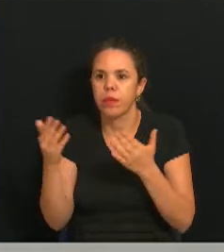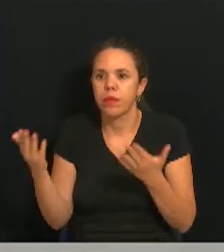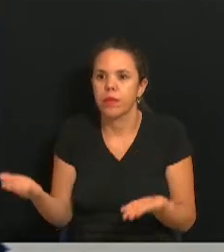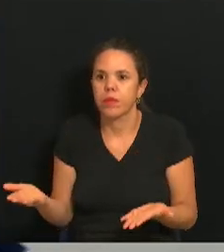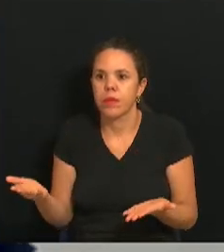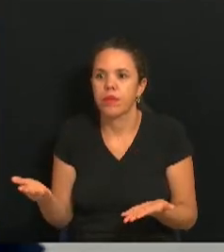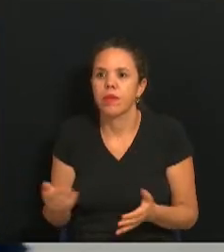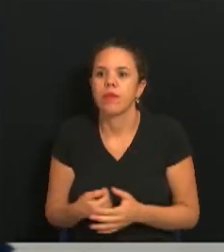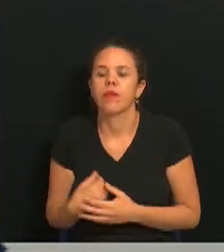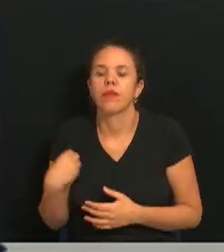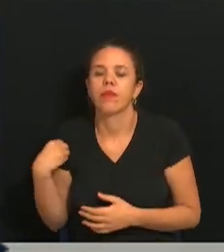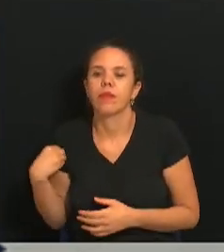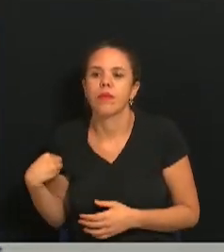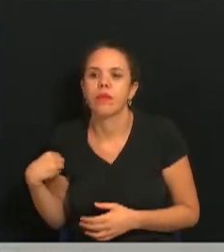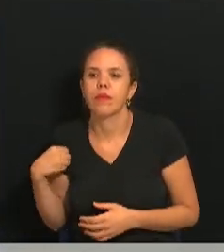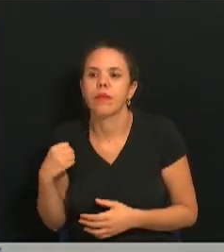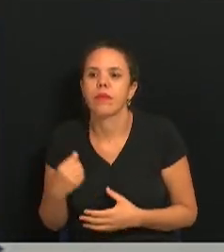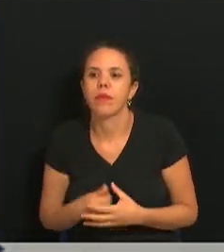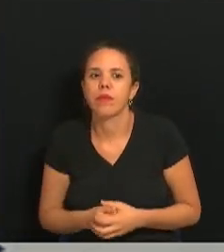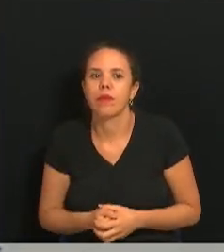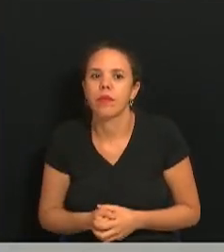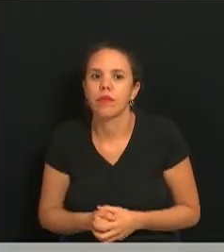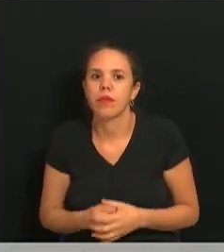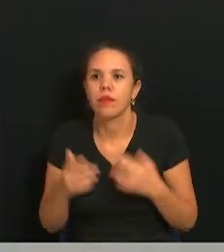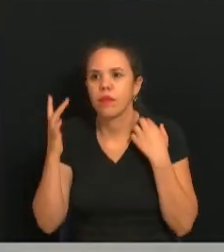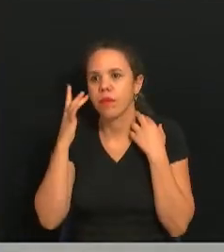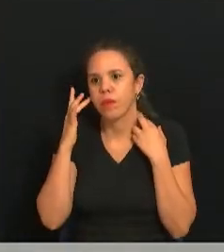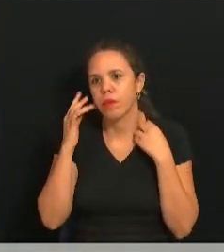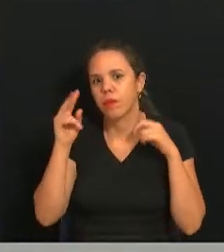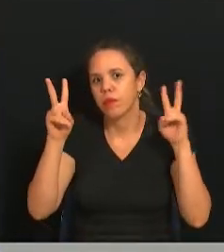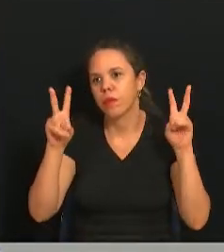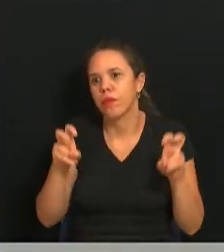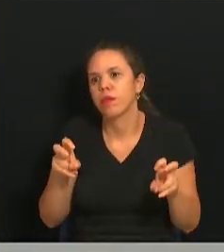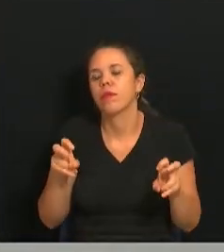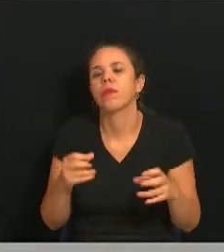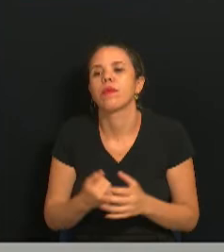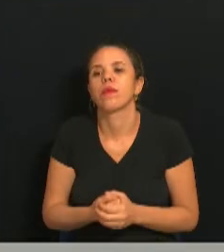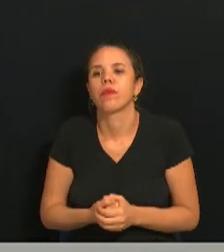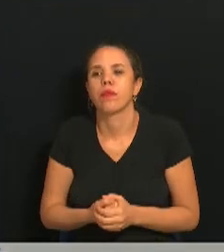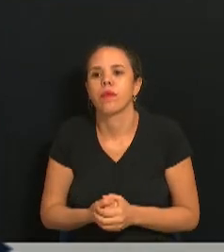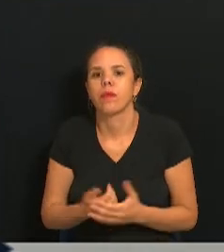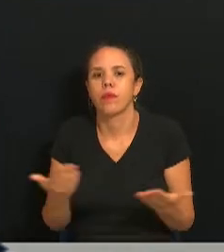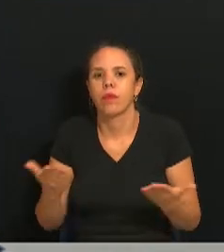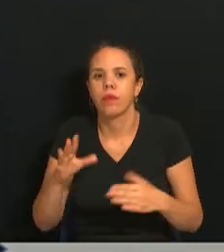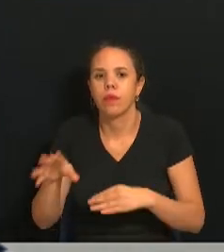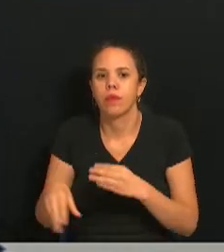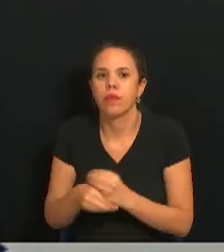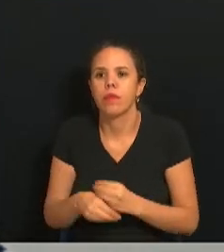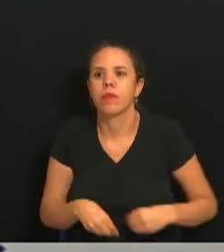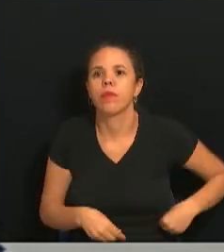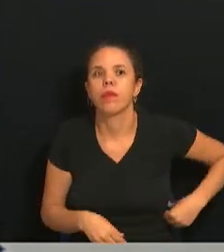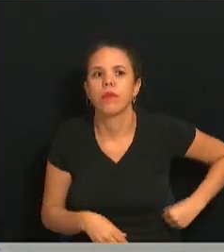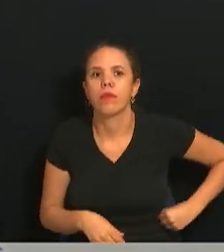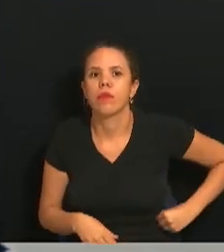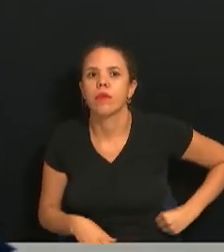Vossa Excelência. Eu acho que é um assunto extremamente atual,